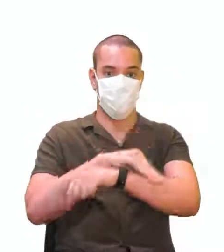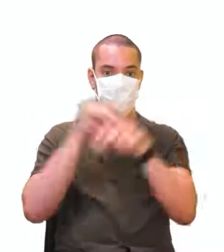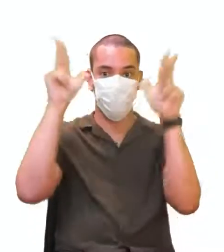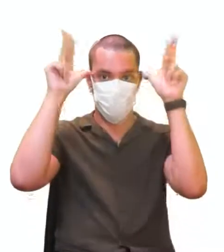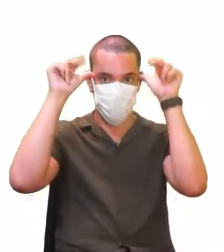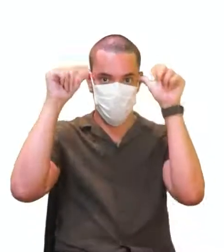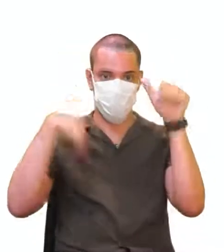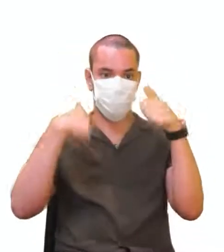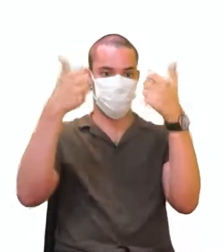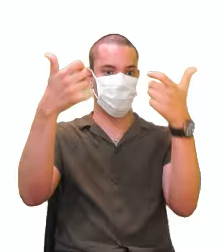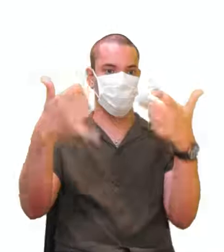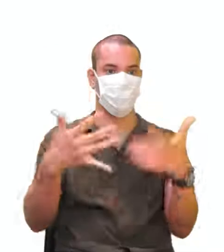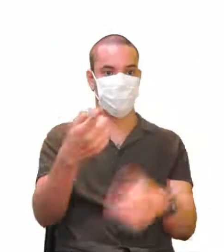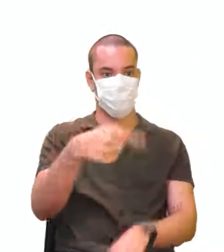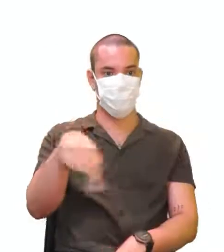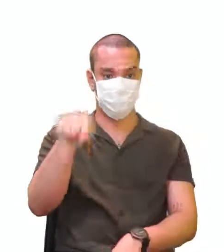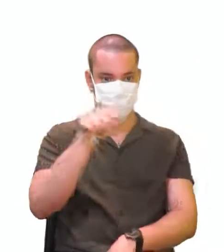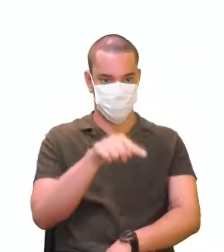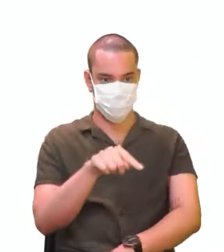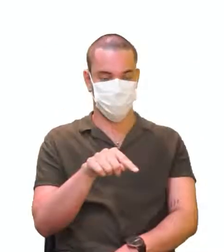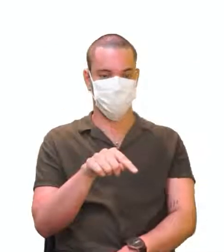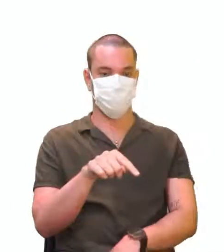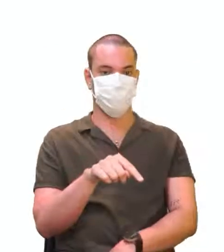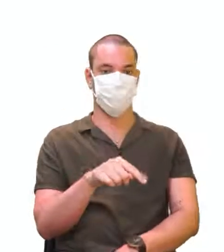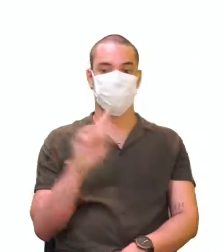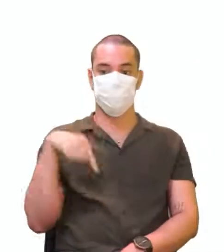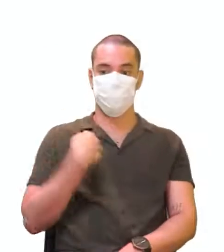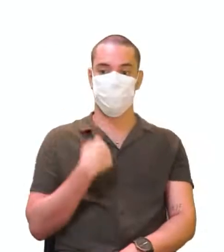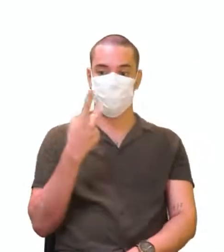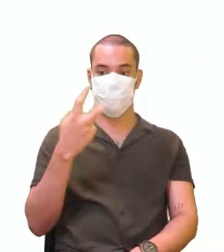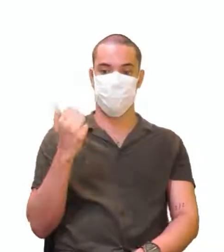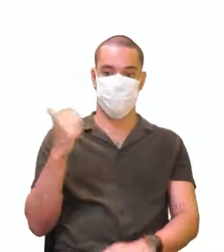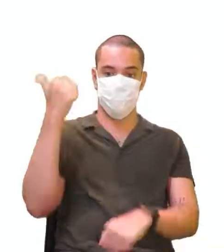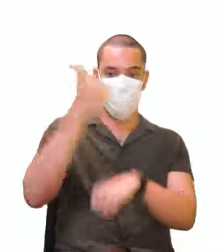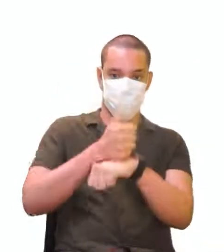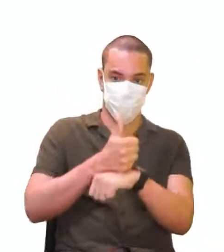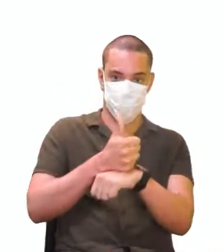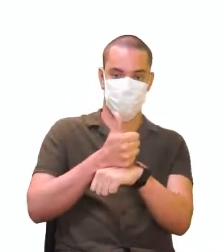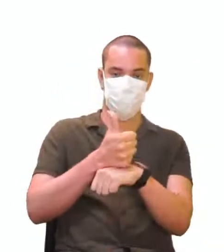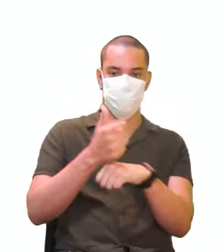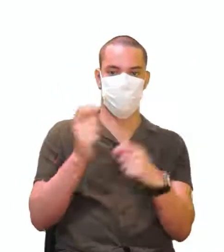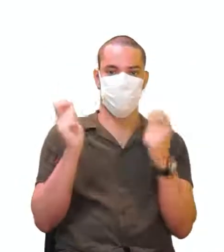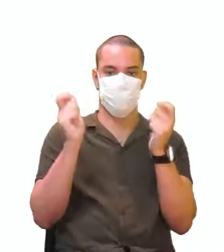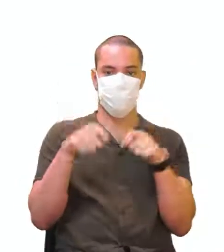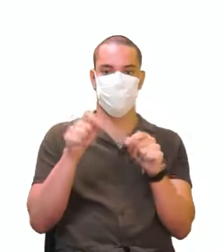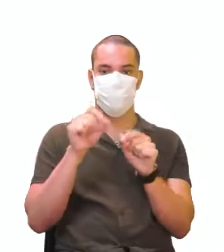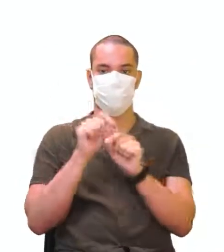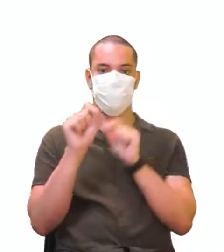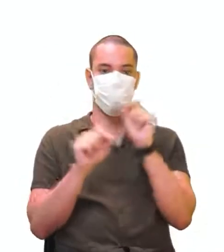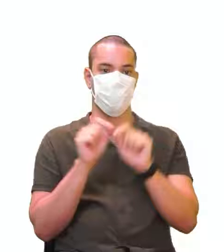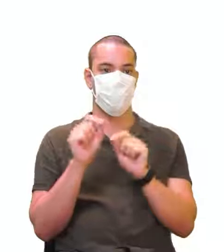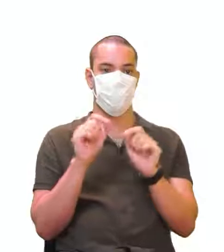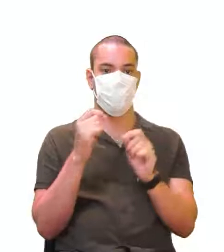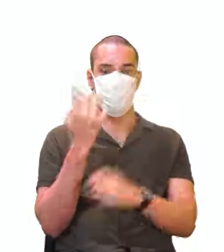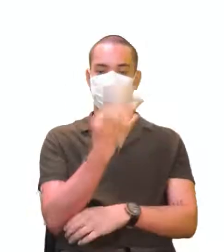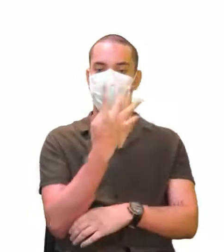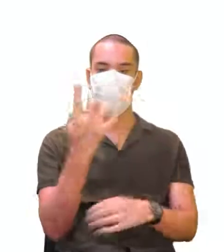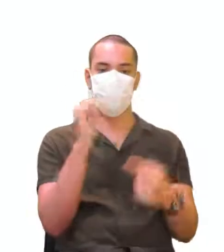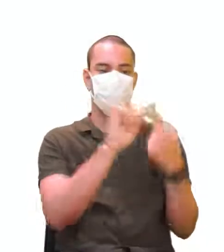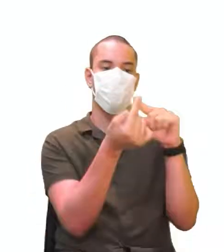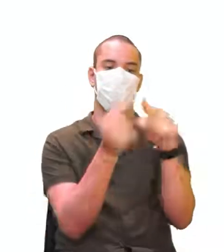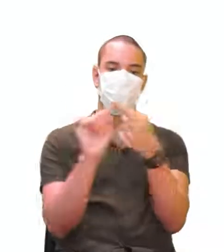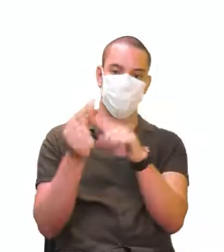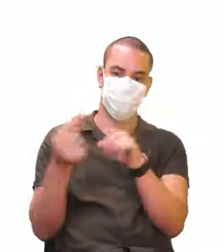falei para vocês. Então, aqui a gente vê a questão da dominância. Ó. Para o indivíduo selvagem, eu posso fazer todas essas 4 combinações.